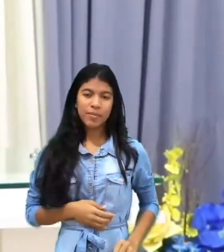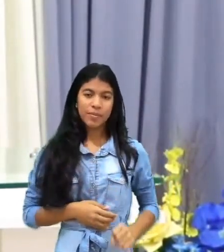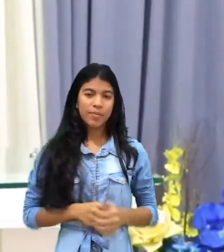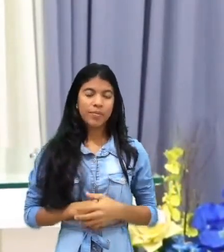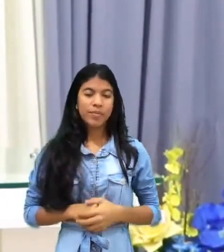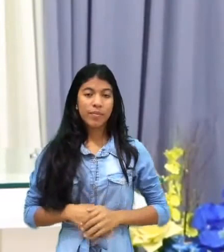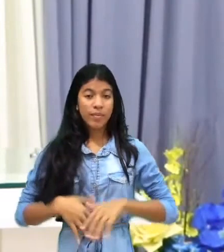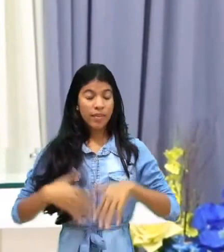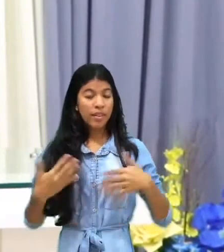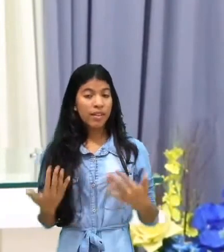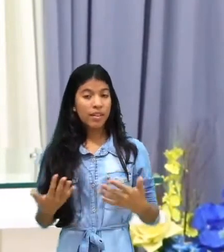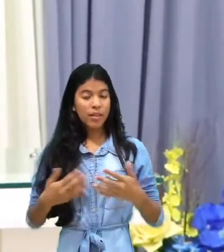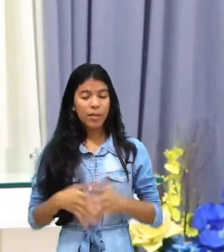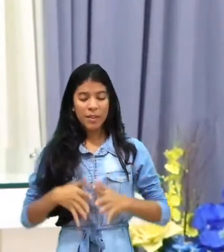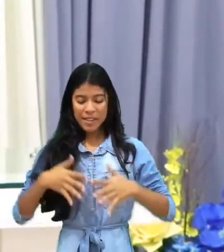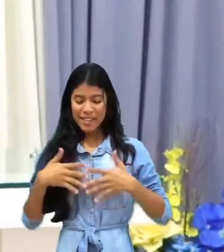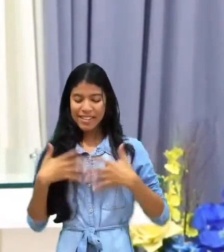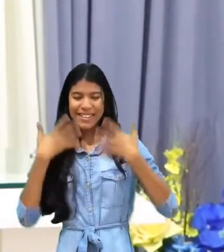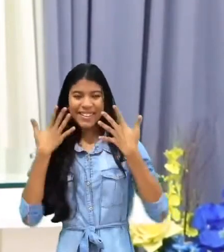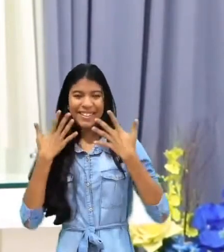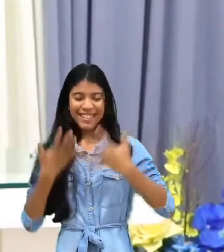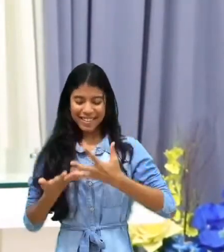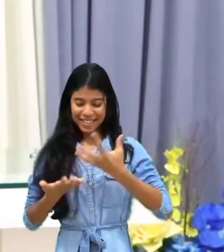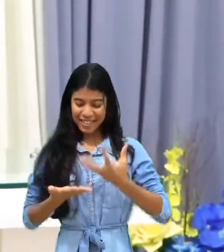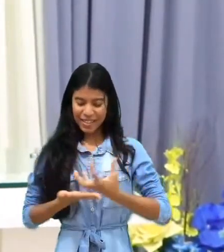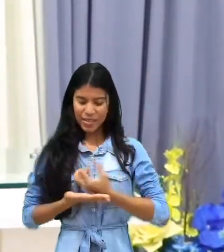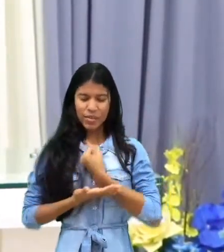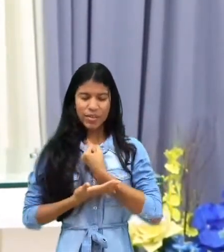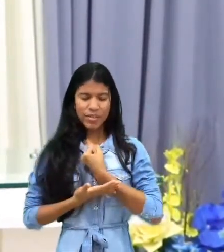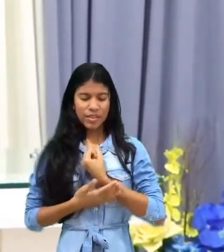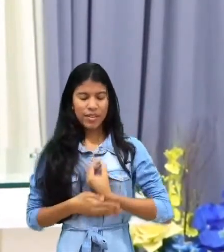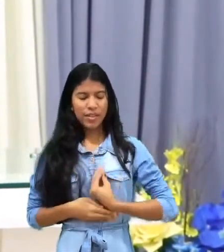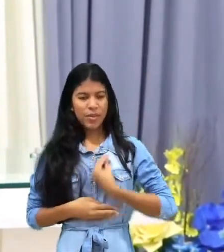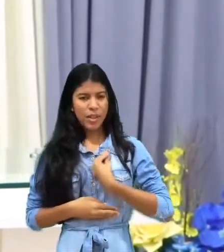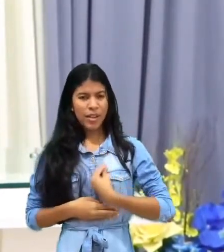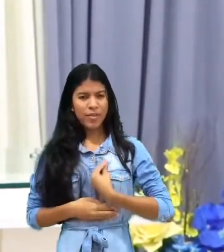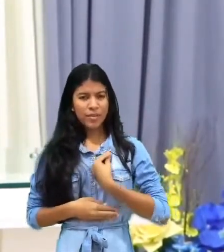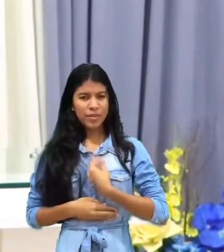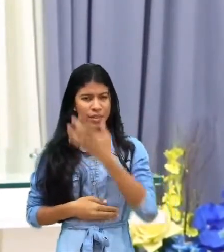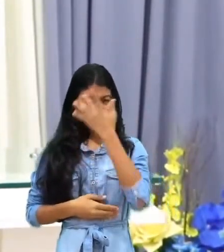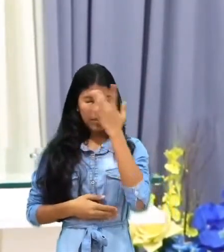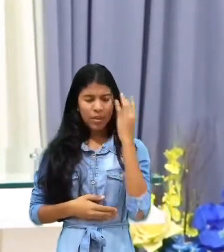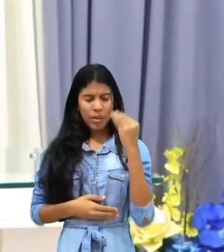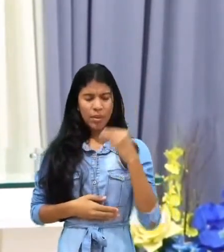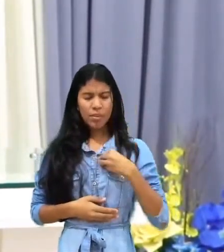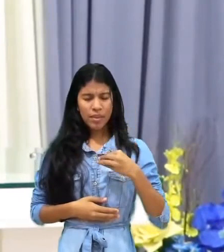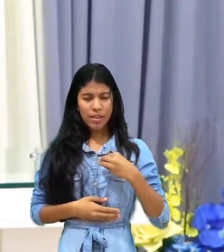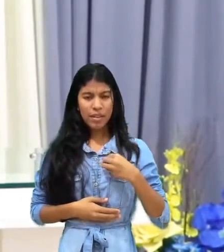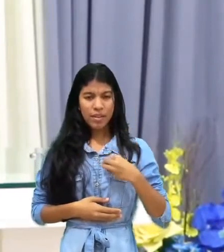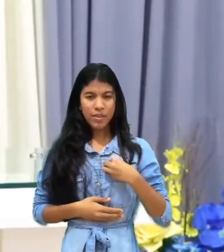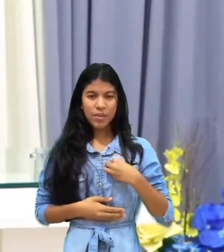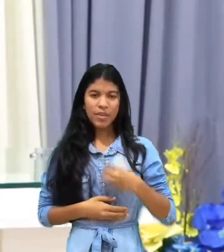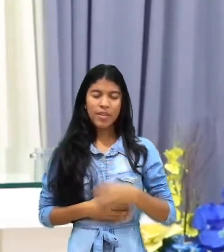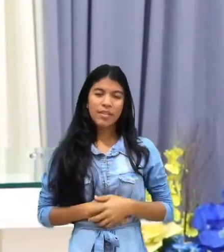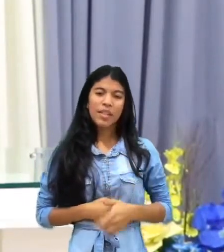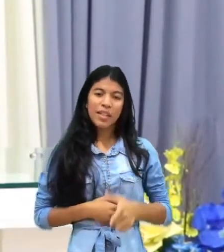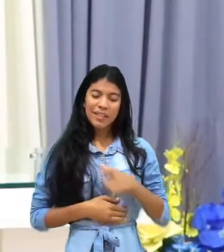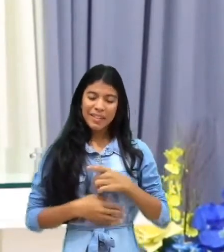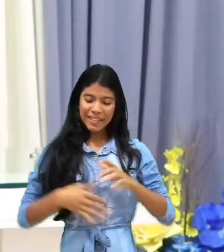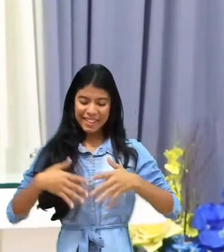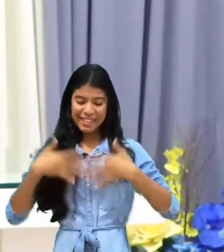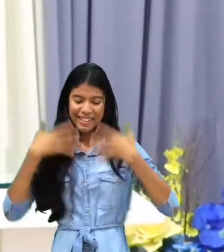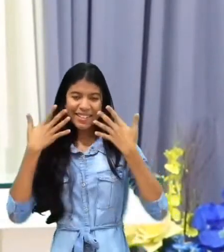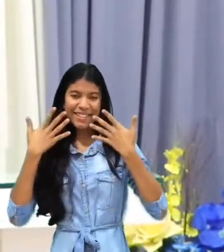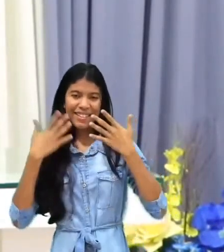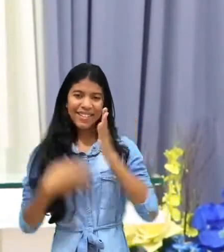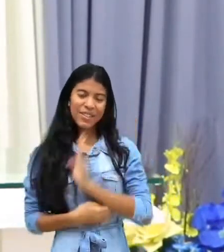Ele promove alegria é a salvação da alma do pecador perdido. Isso promove alegria no coração